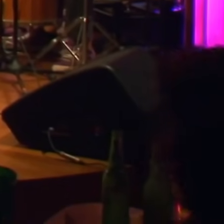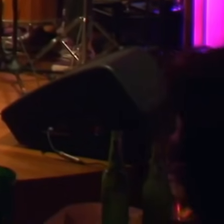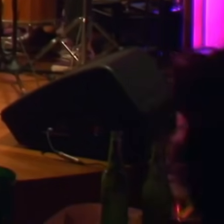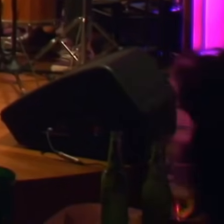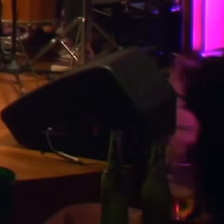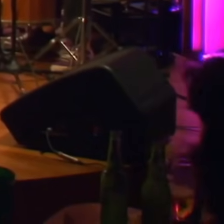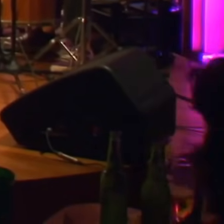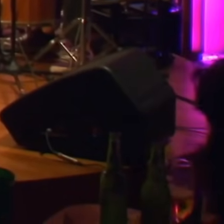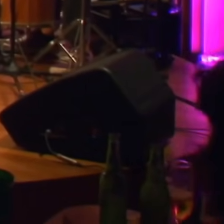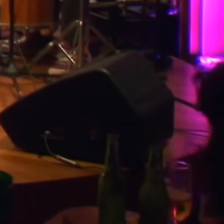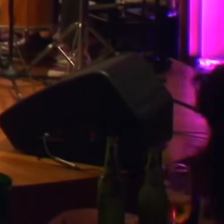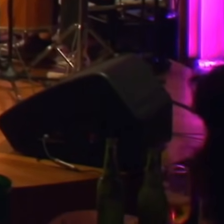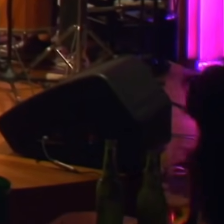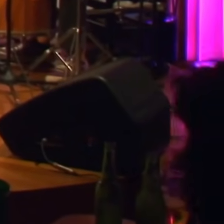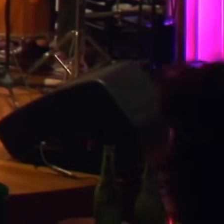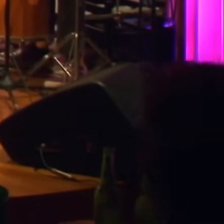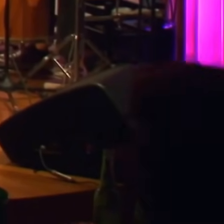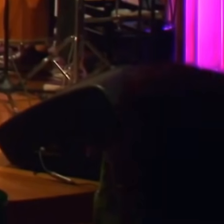tornar.